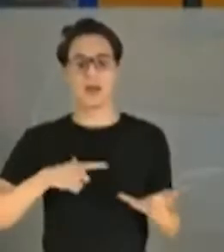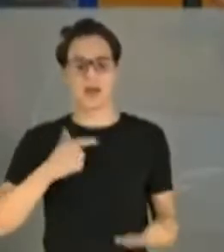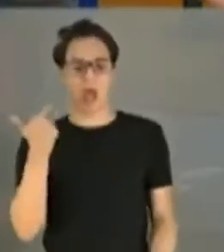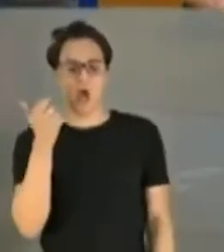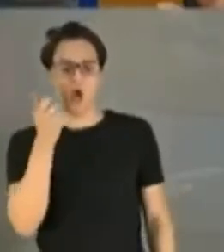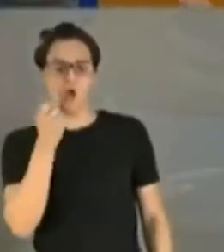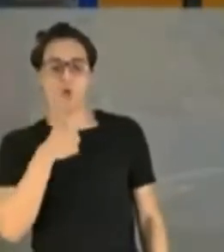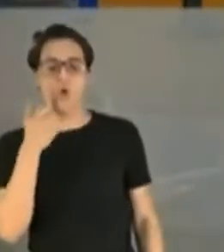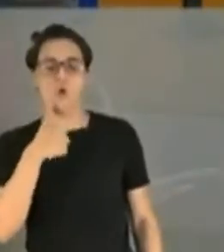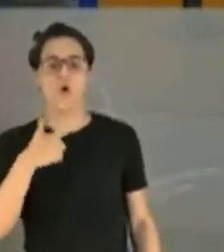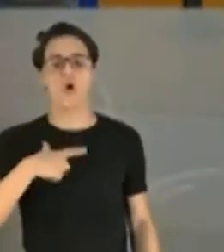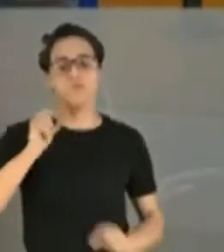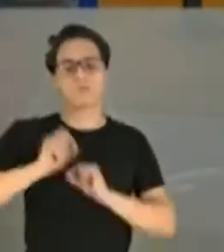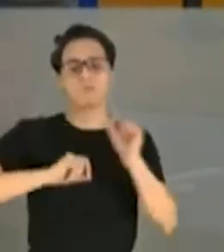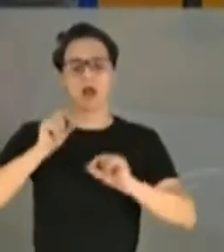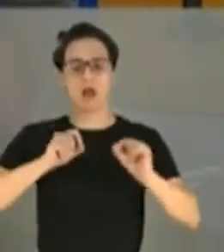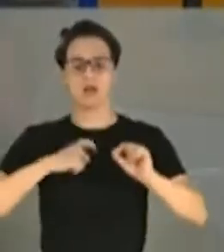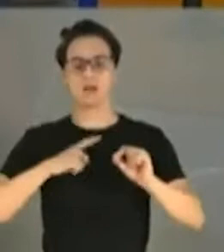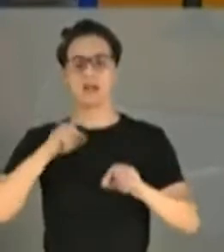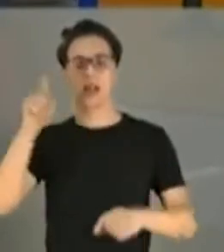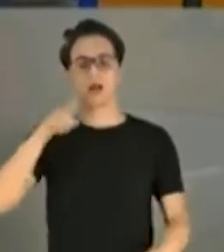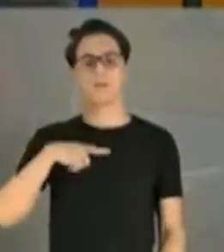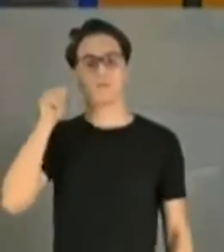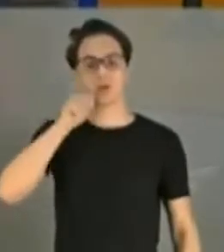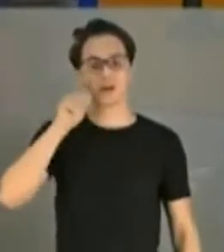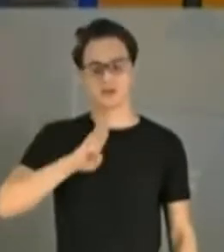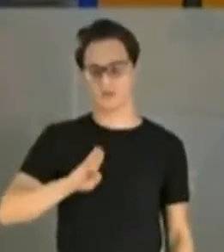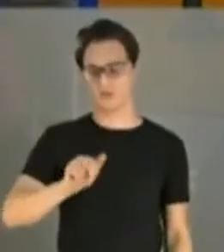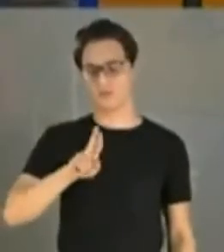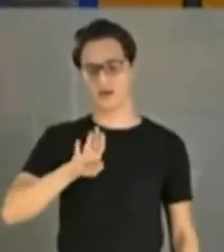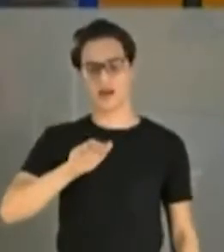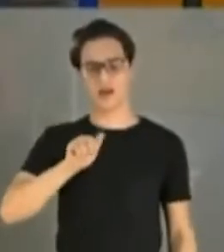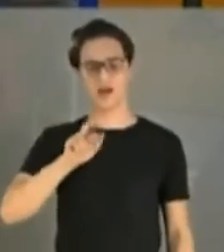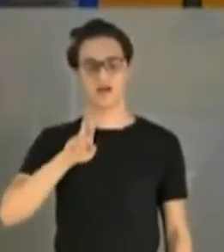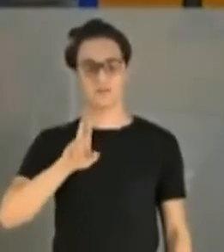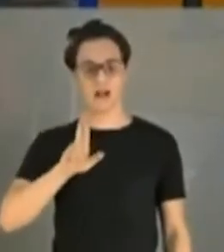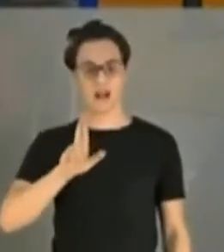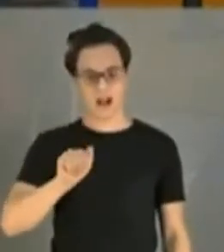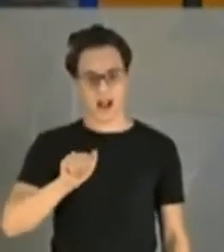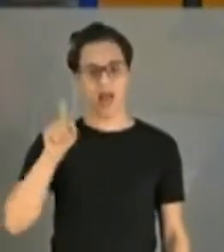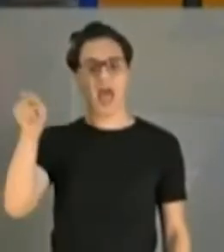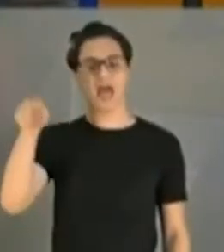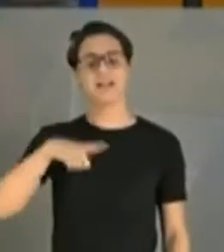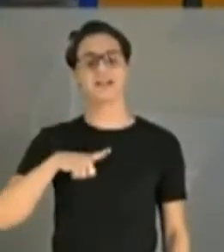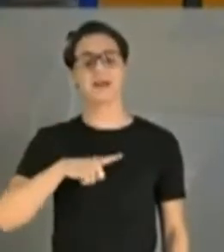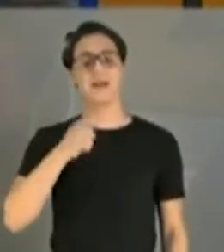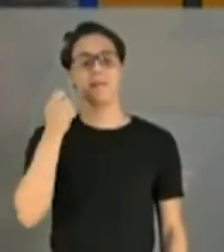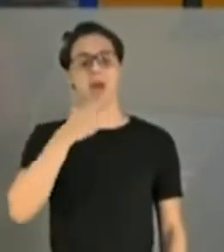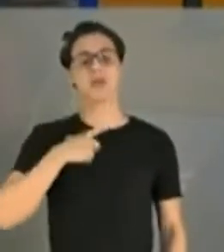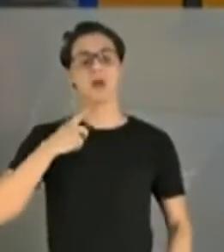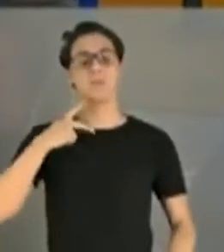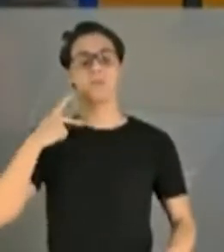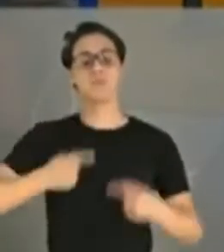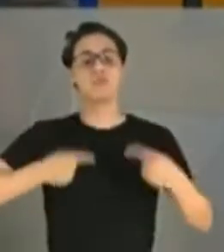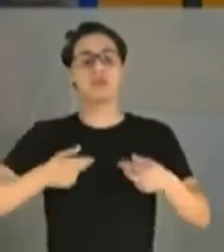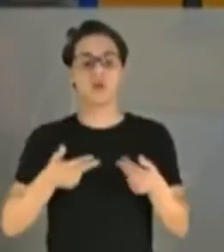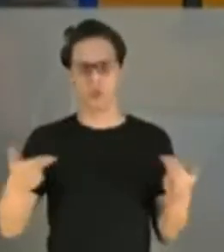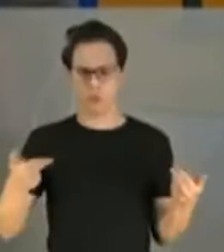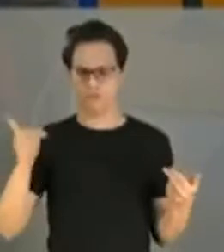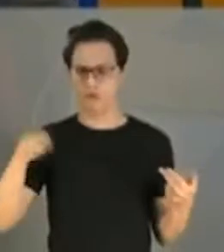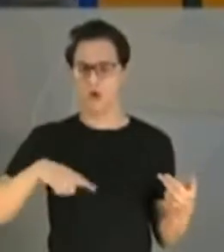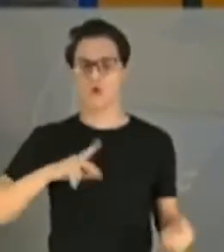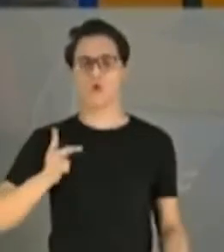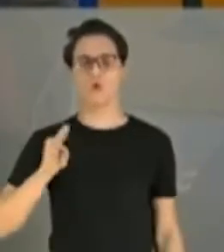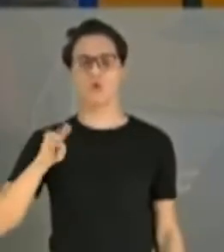que é o da Bárbara, do blog Te Atualizei, senador Reins. Olha a que nível chega